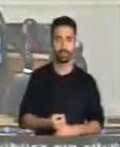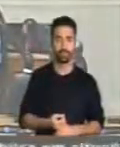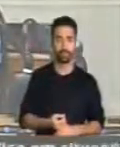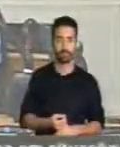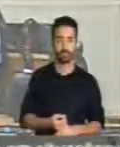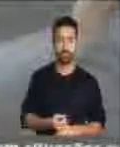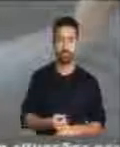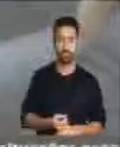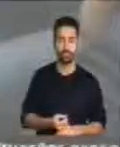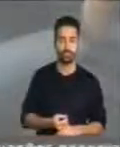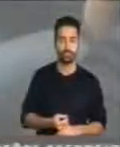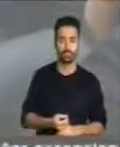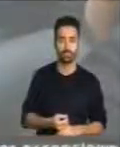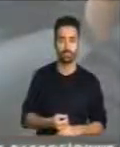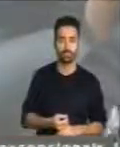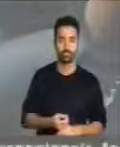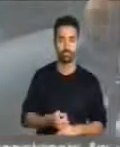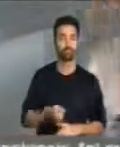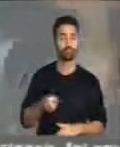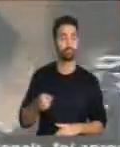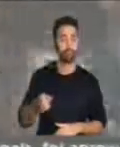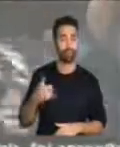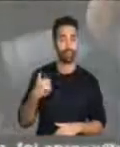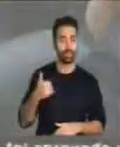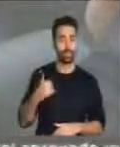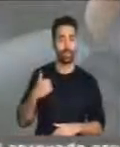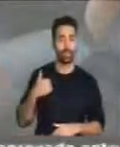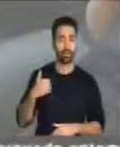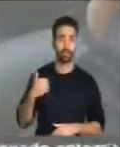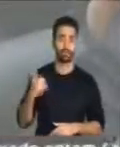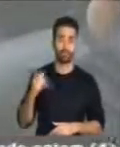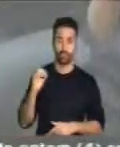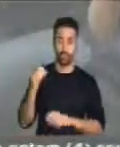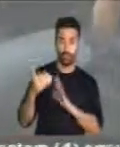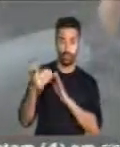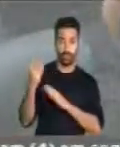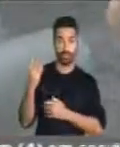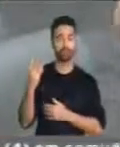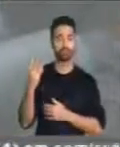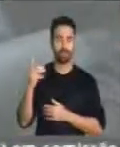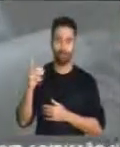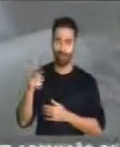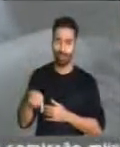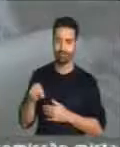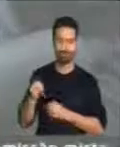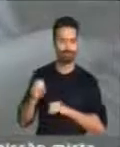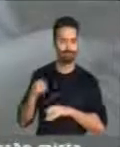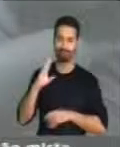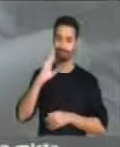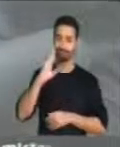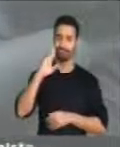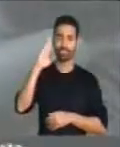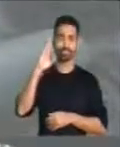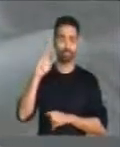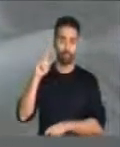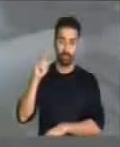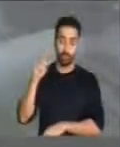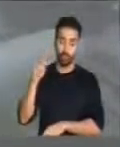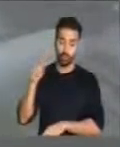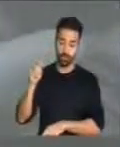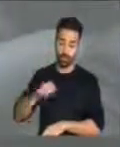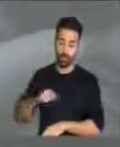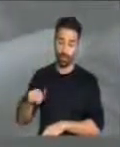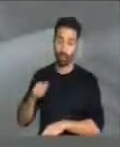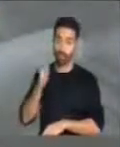A primeira infância é que vai ditar todo o comportamento e todo o procedimento, toda a capacidade de